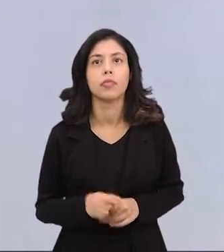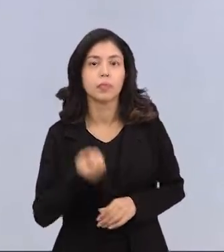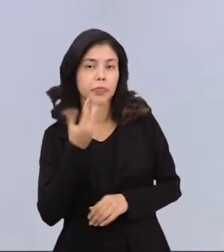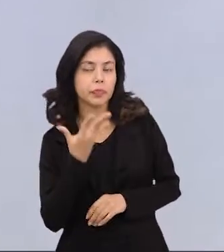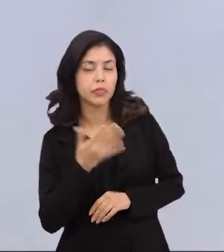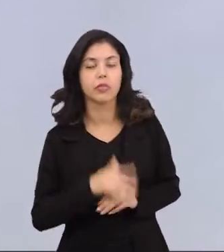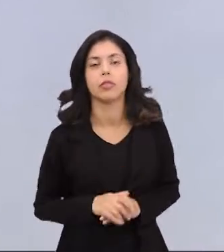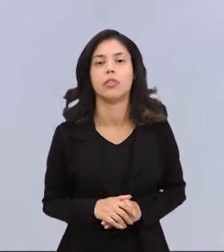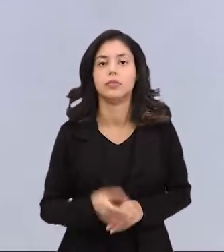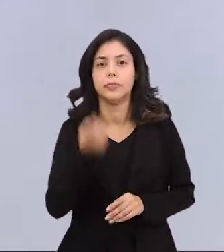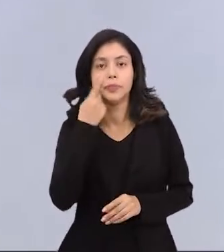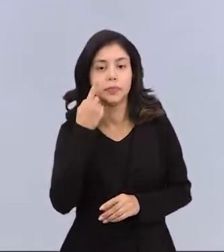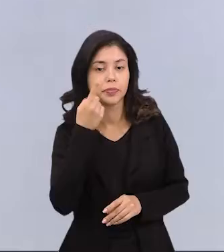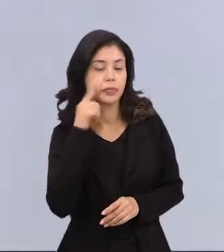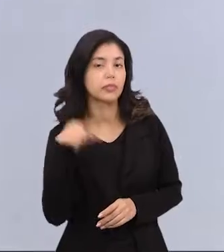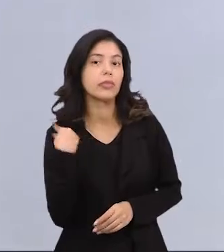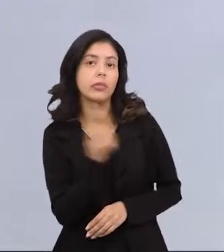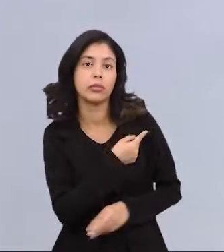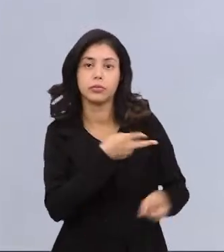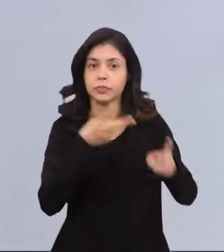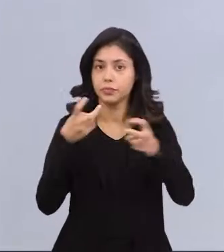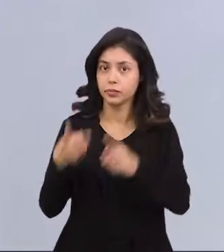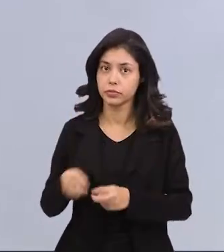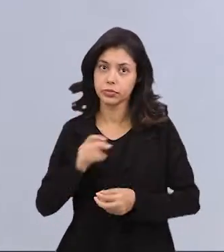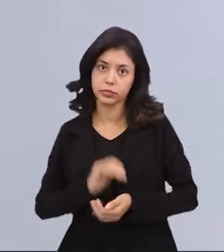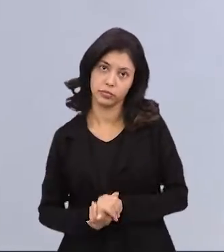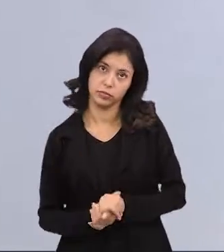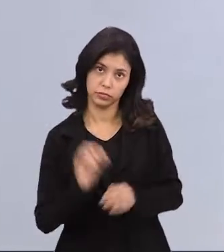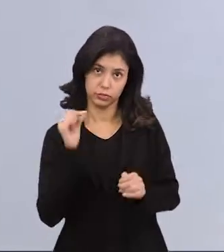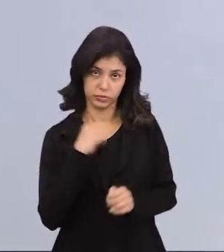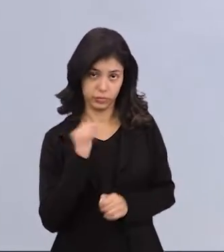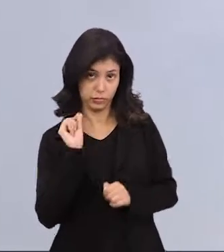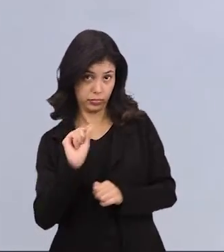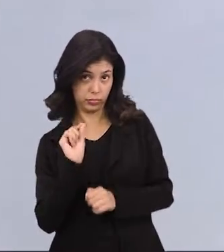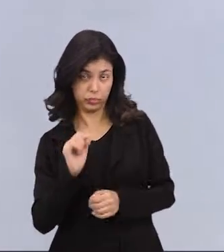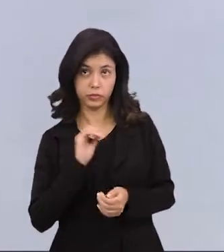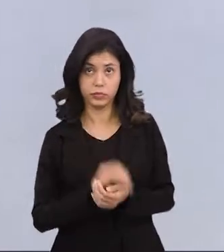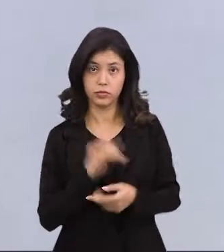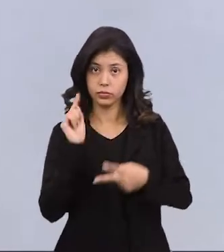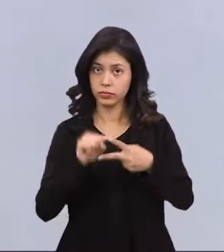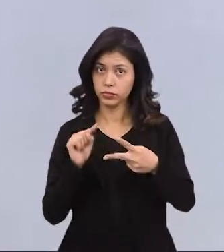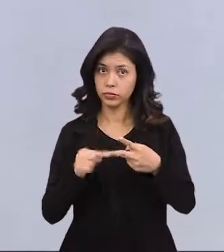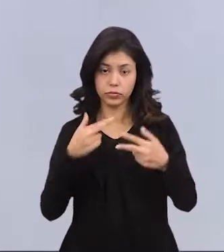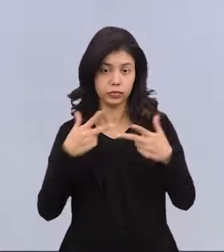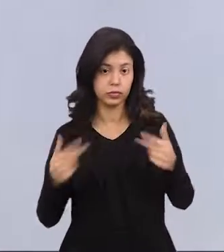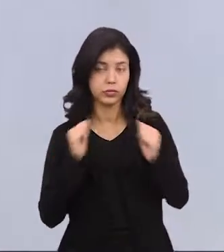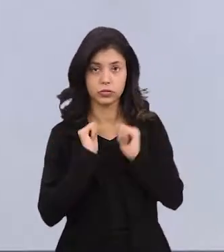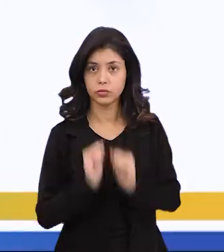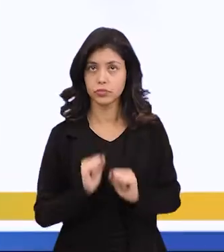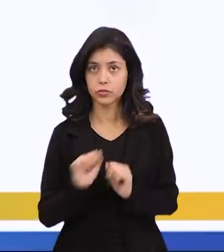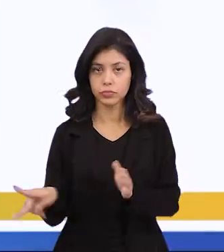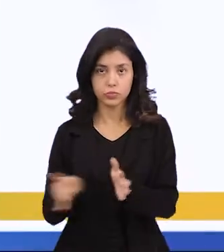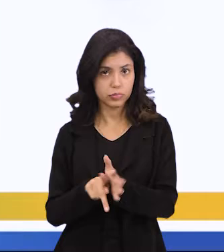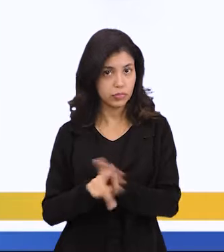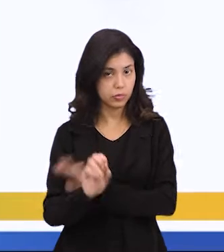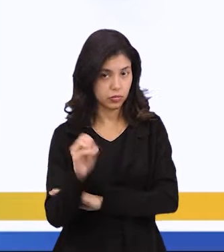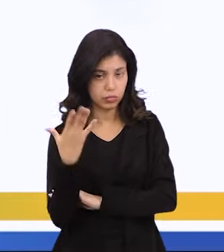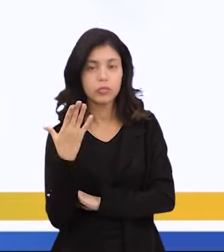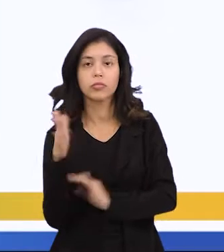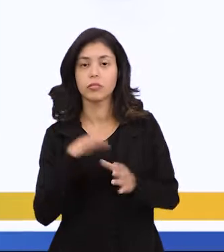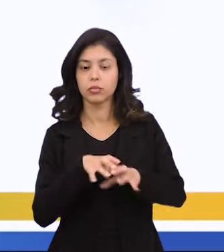Bom, nós vamos perceber que há duas coisas que podem causar